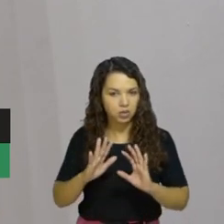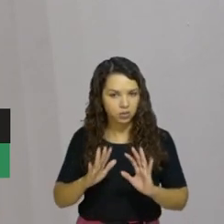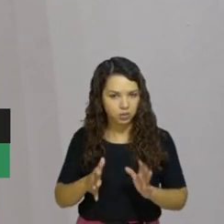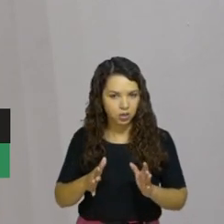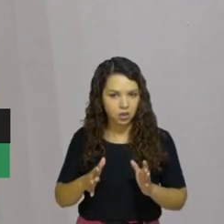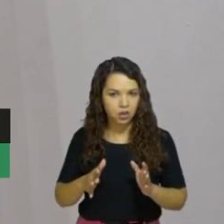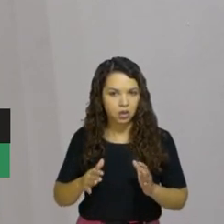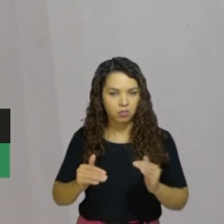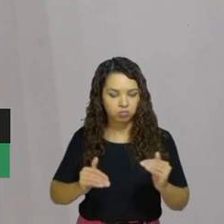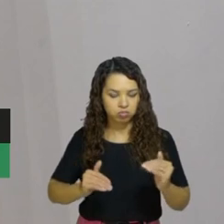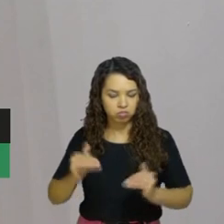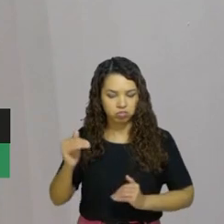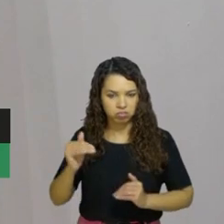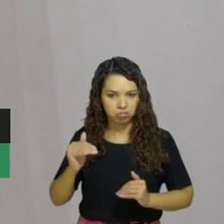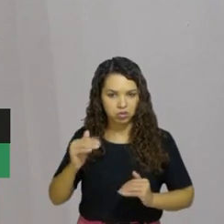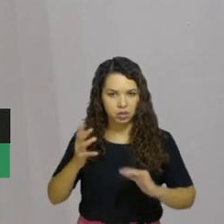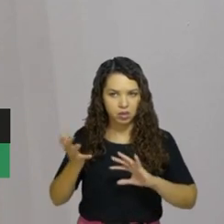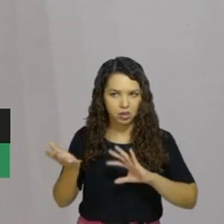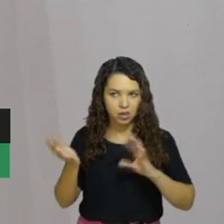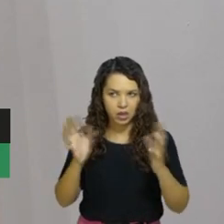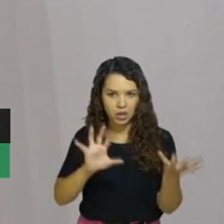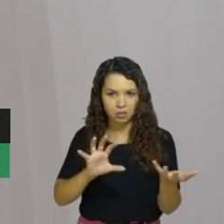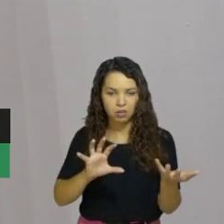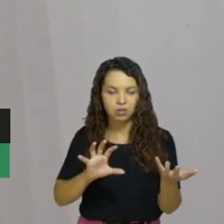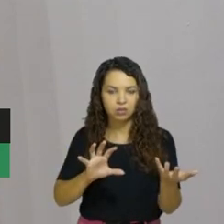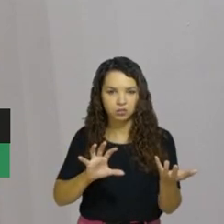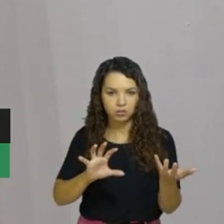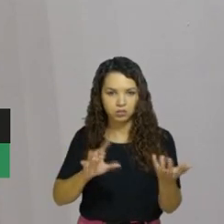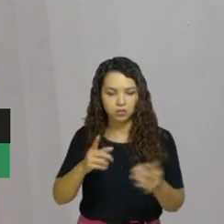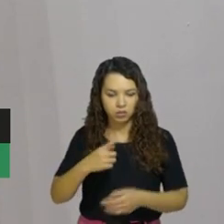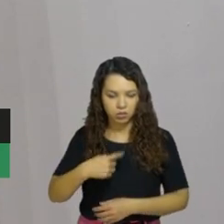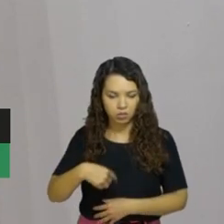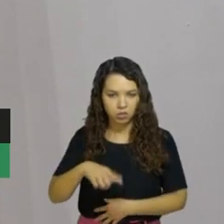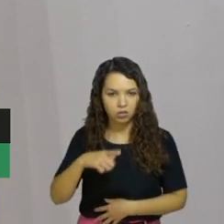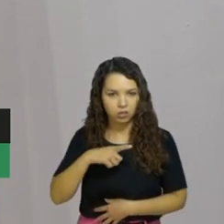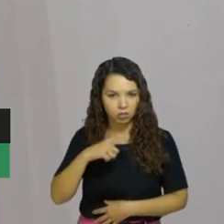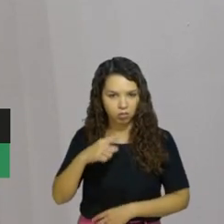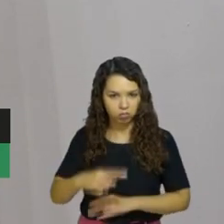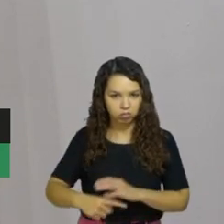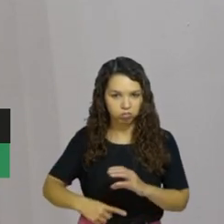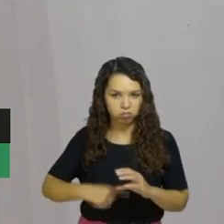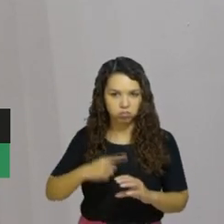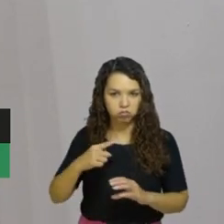climática que nós vivemos a nível de mundo